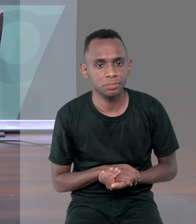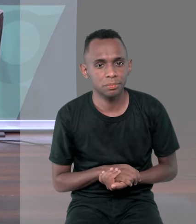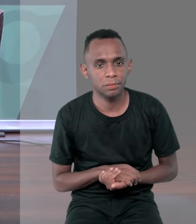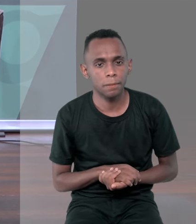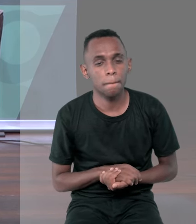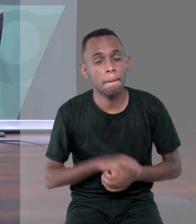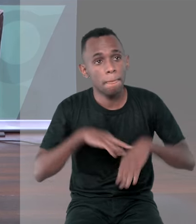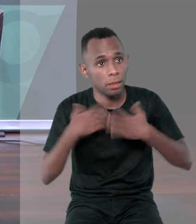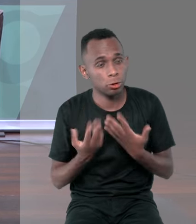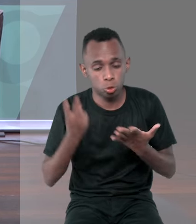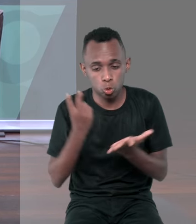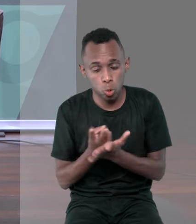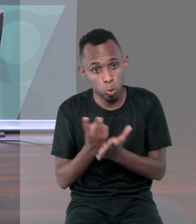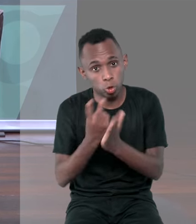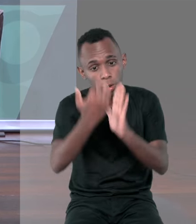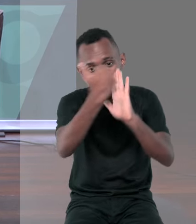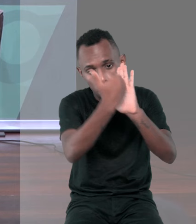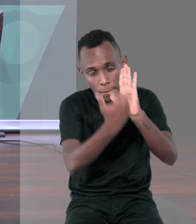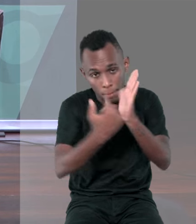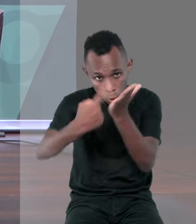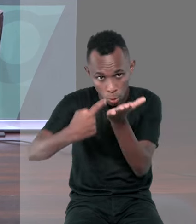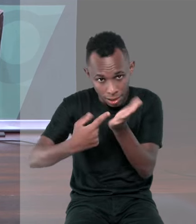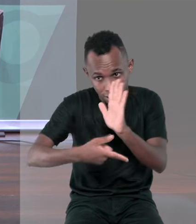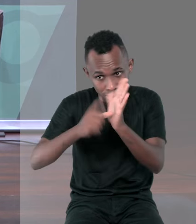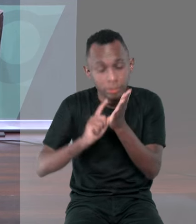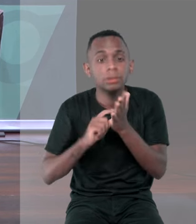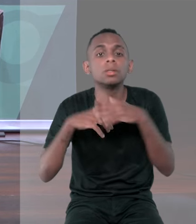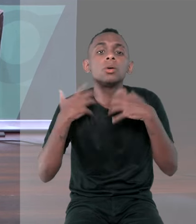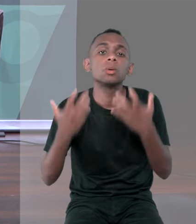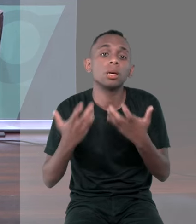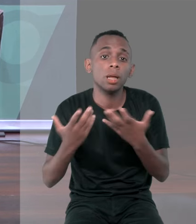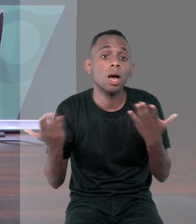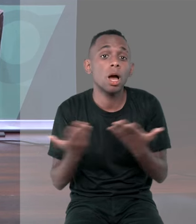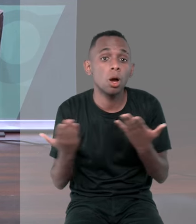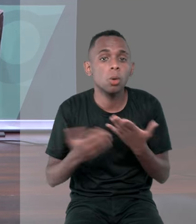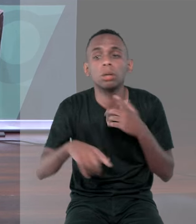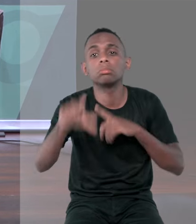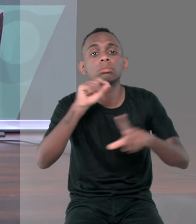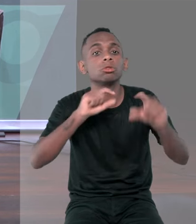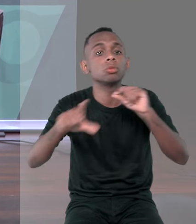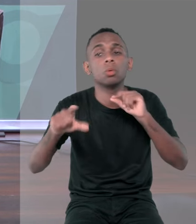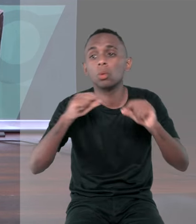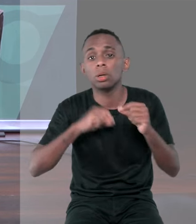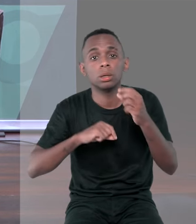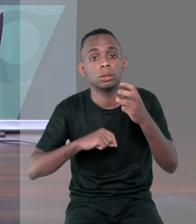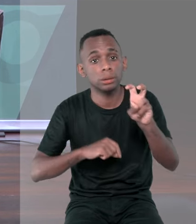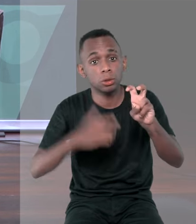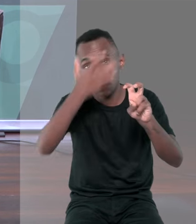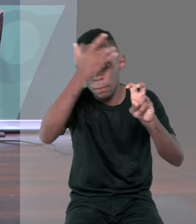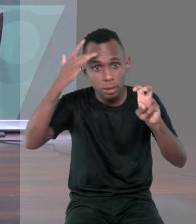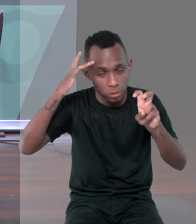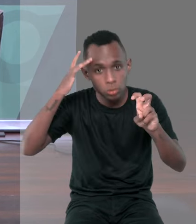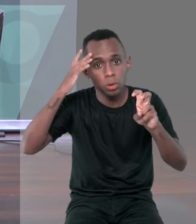Gente, então, seguindo aqui os nossos combinados, nós gostaríamos de selecionar 5 pessoas para ler